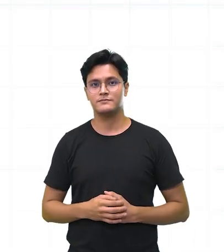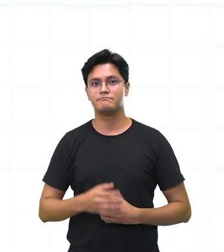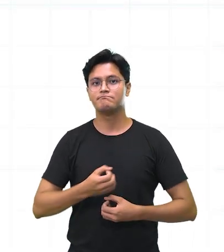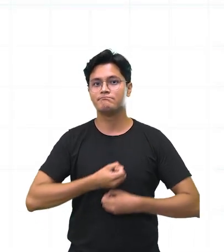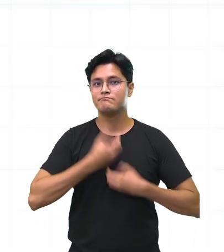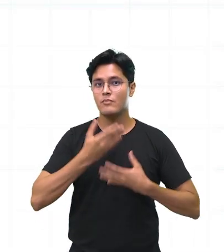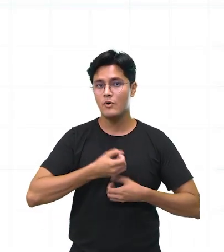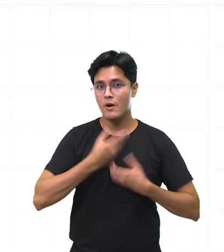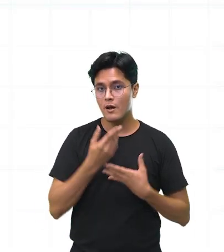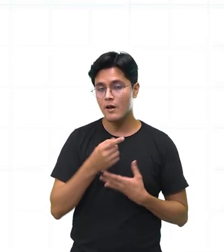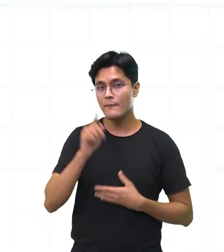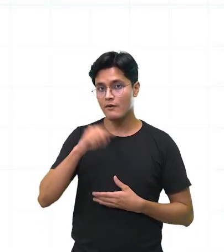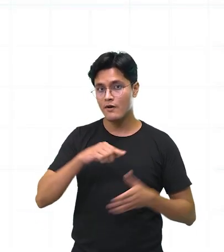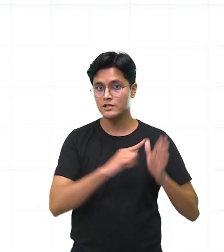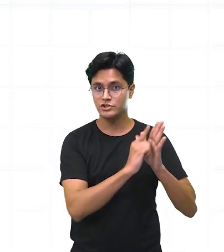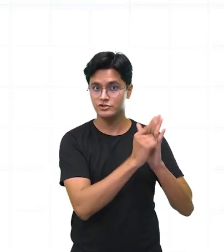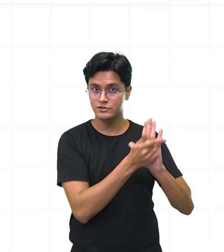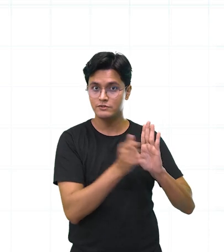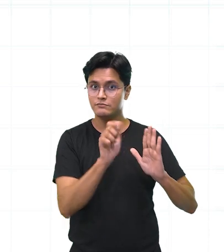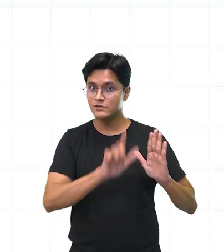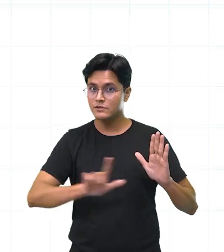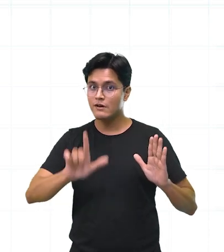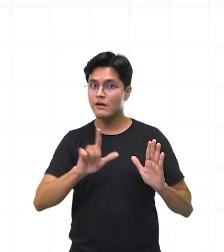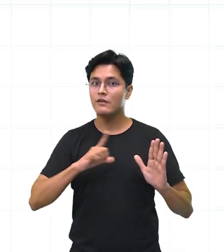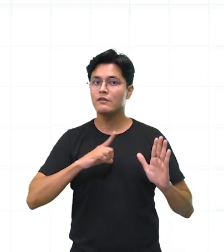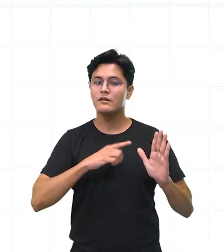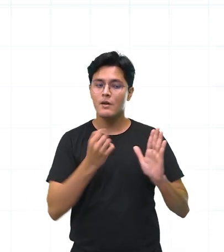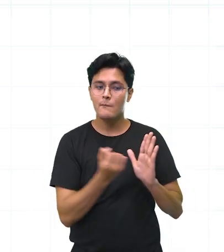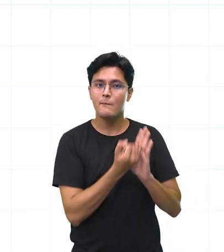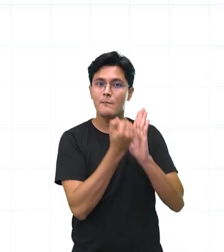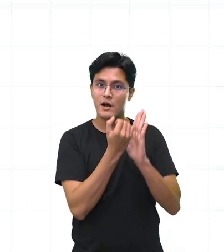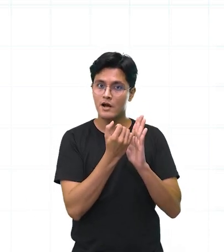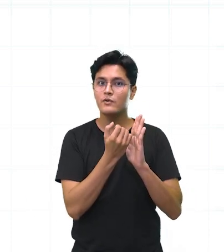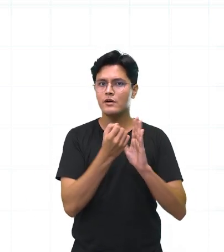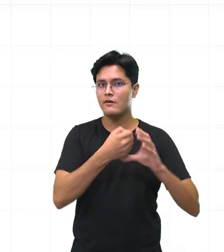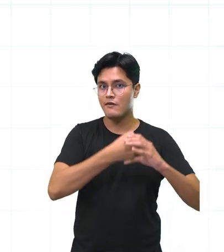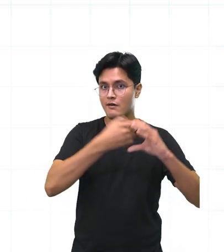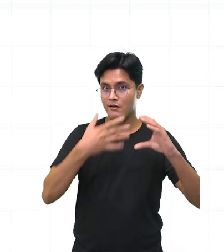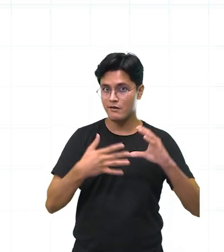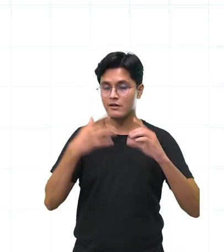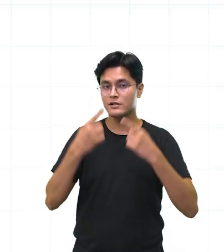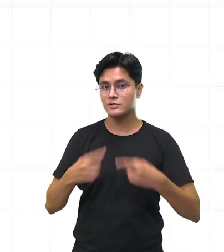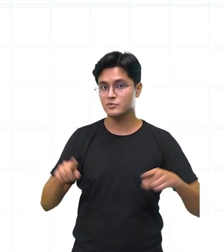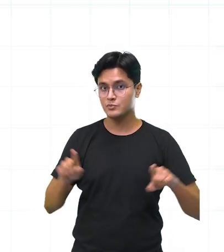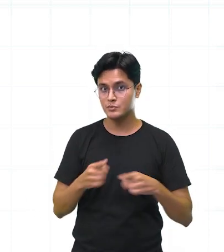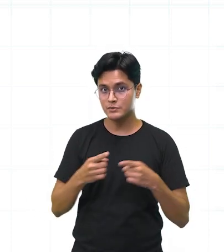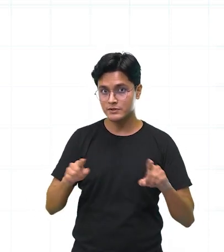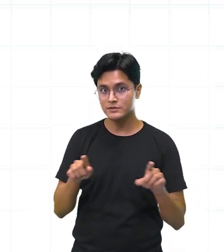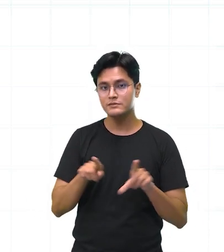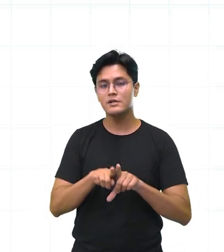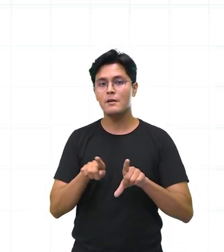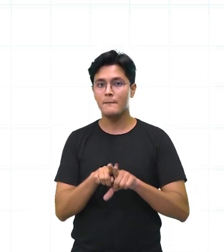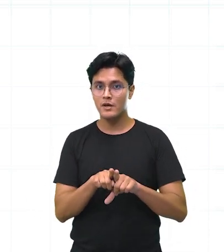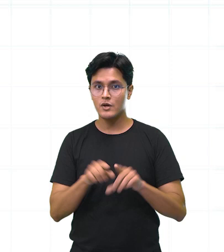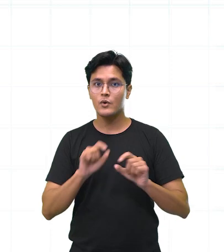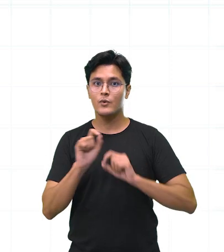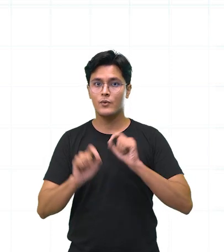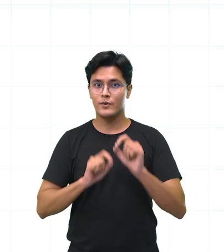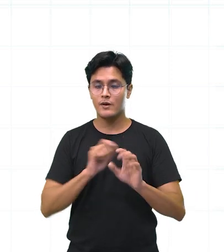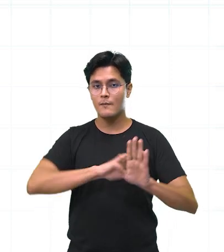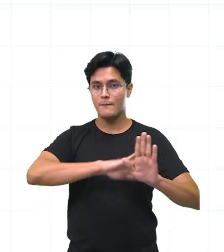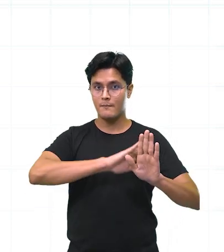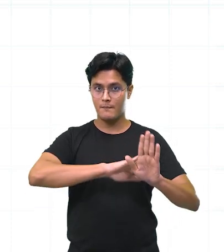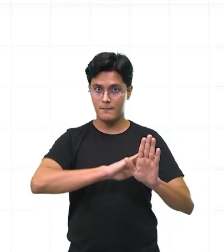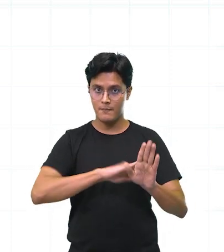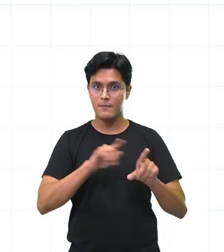Poema é um gênero literário marcado pela musicalidade, pela subjetividade e